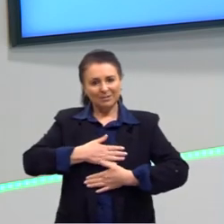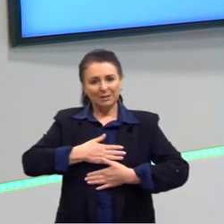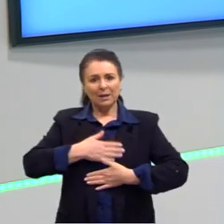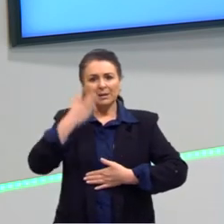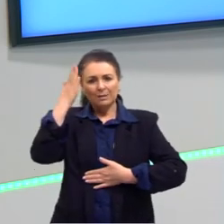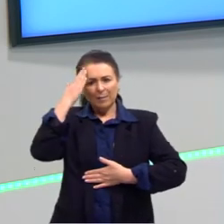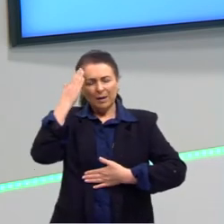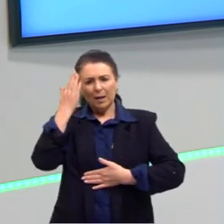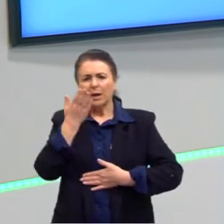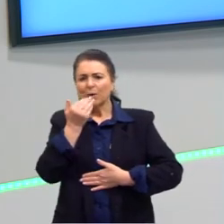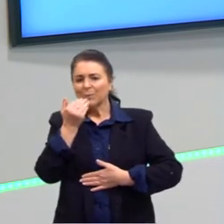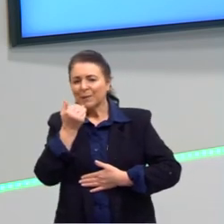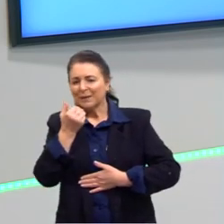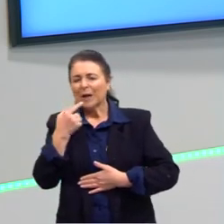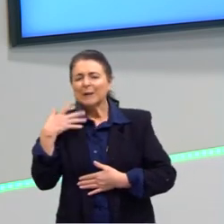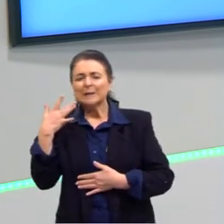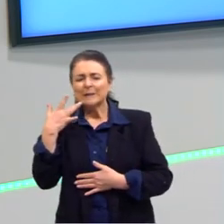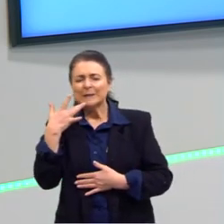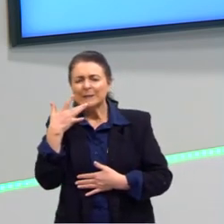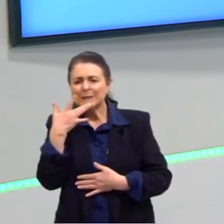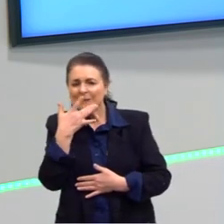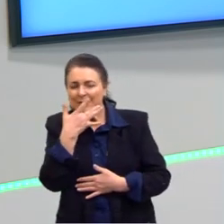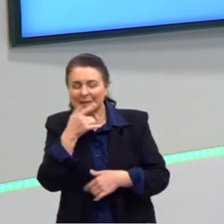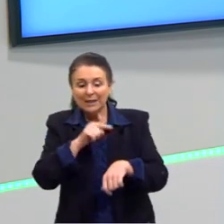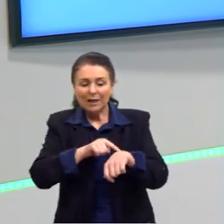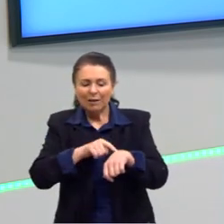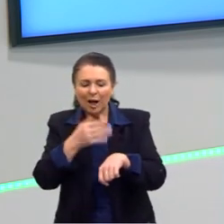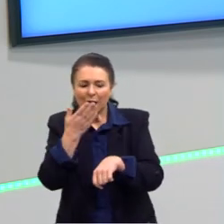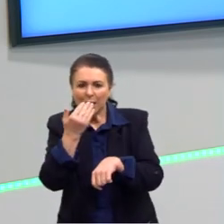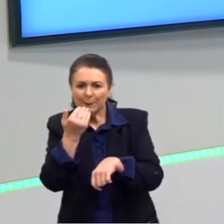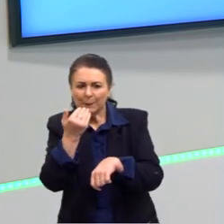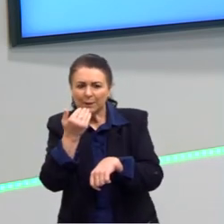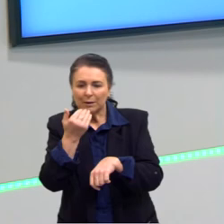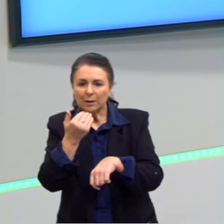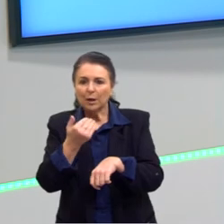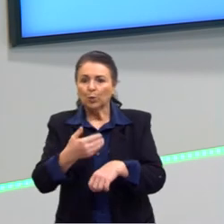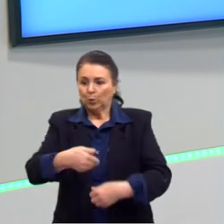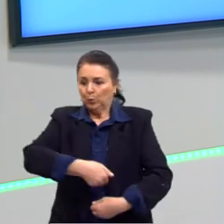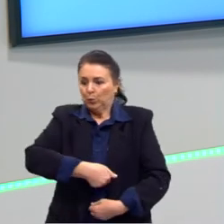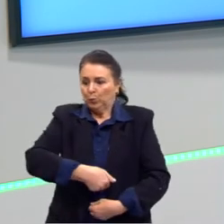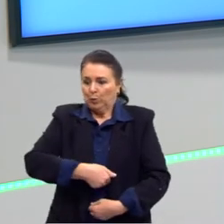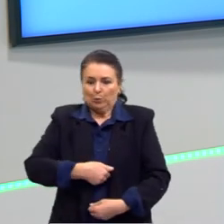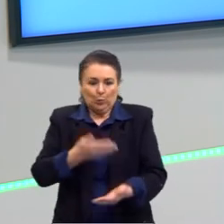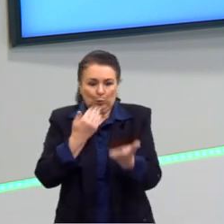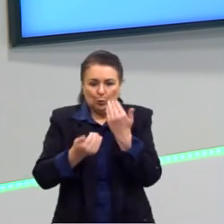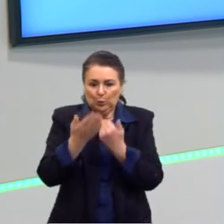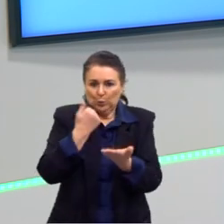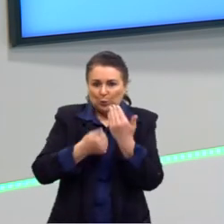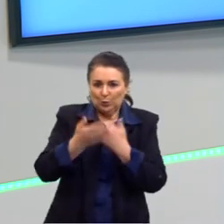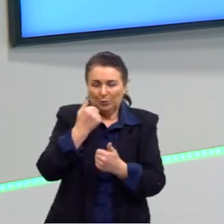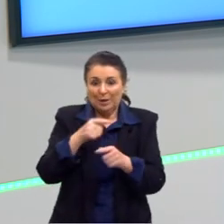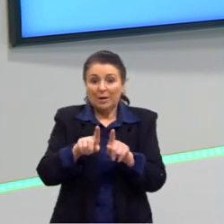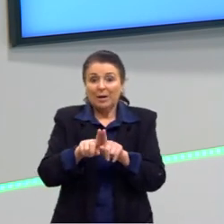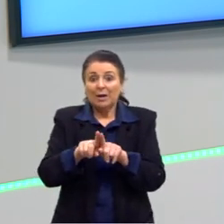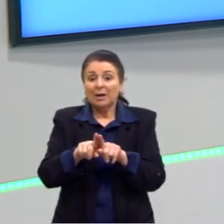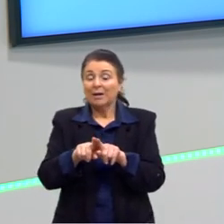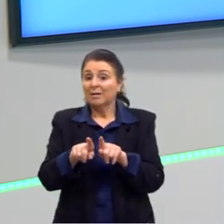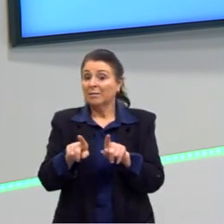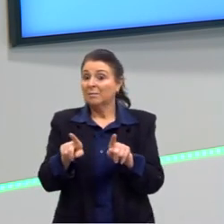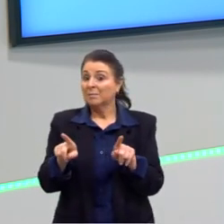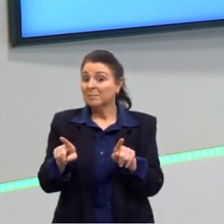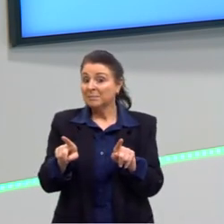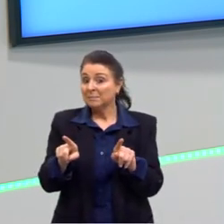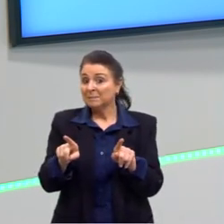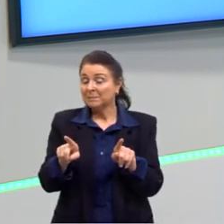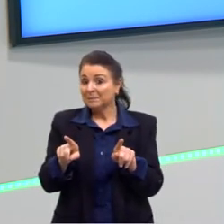comida bem gostosa assim quando você vai comer claro que quando tá com fome tenta tenta não comer com tanta pressa né